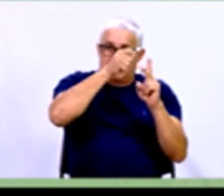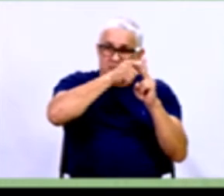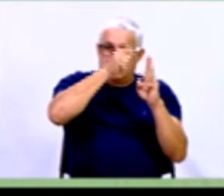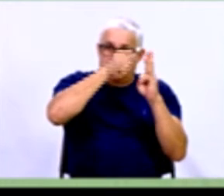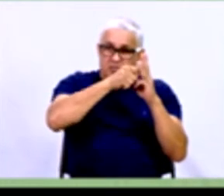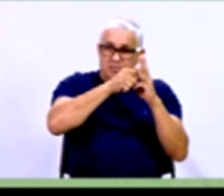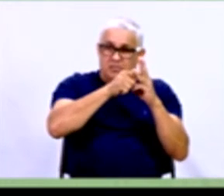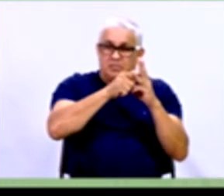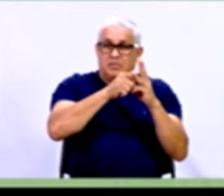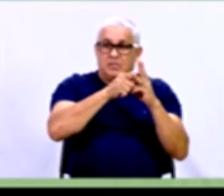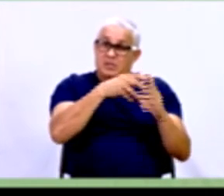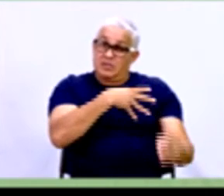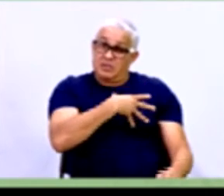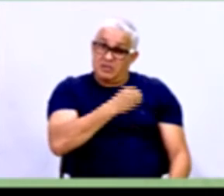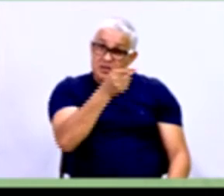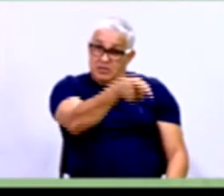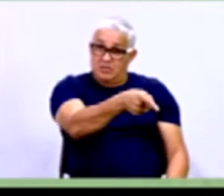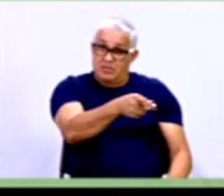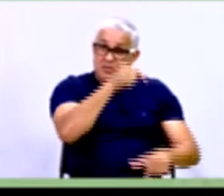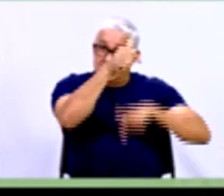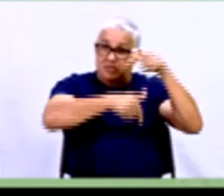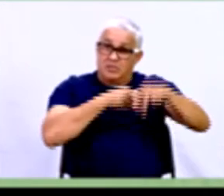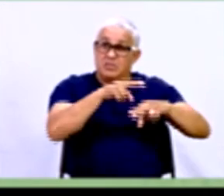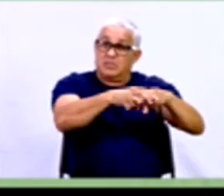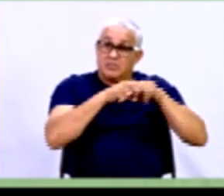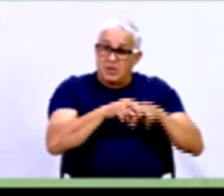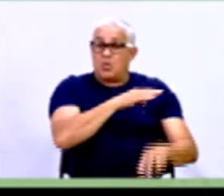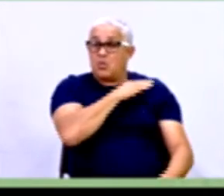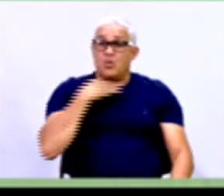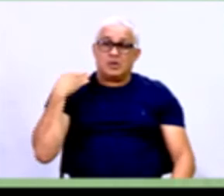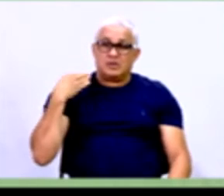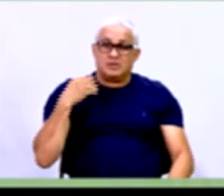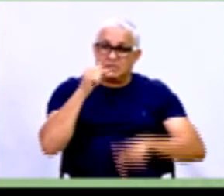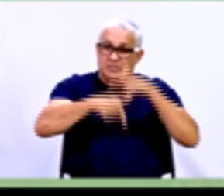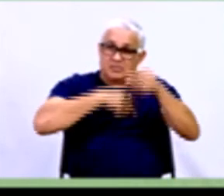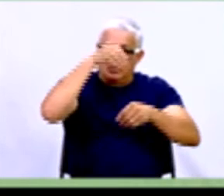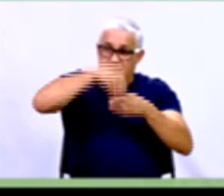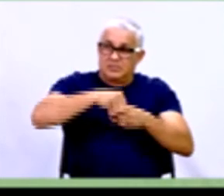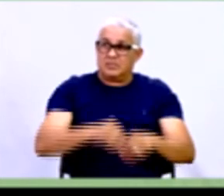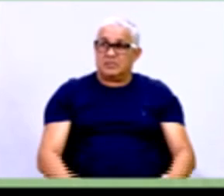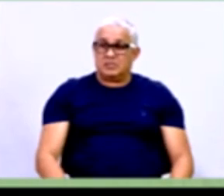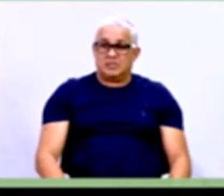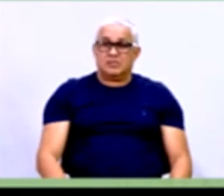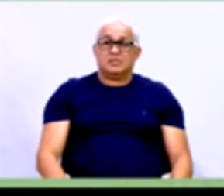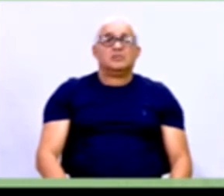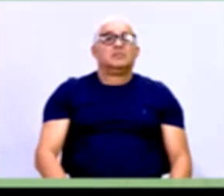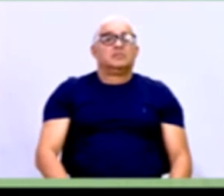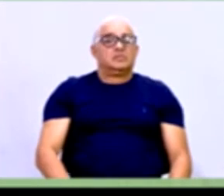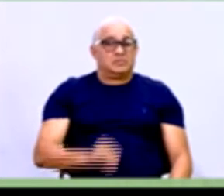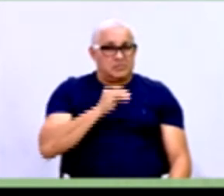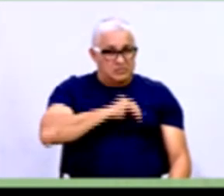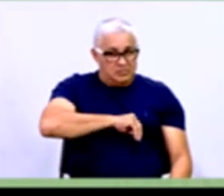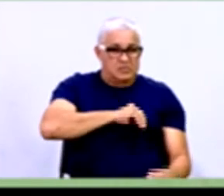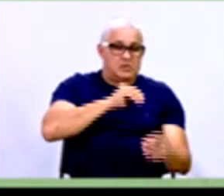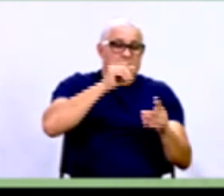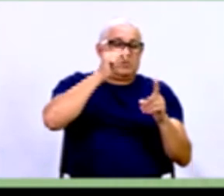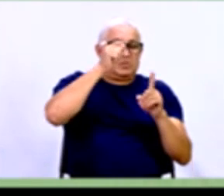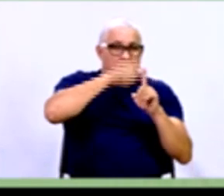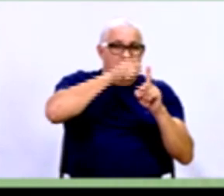dependentes do trabalhador que perdeu sua vida em decorrência de um acidente de trabalho. Como o professor falou, ele recebe aquele valor mensal,